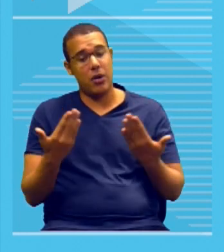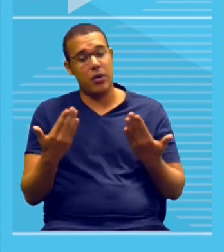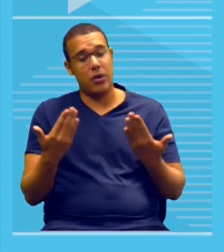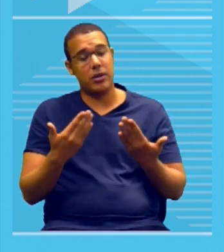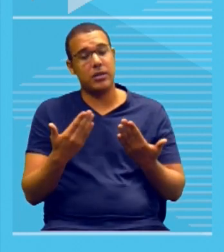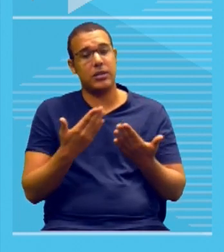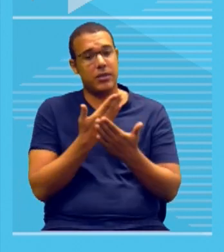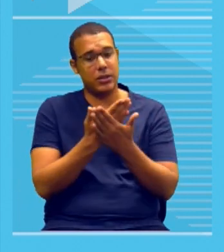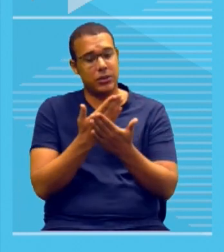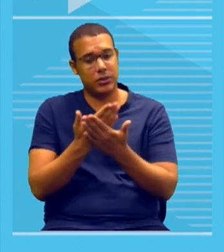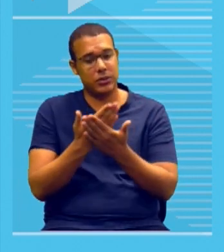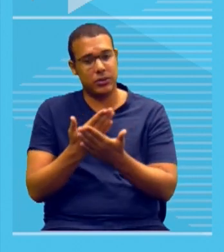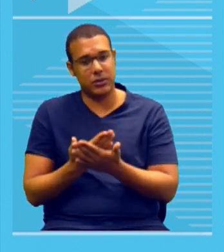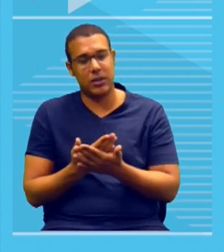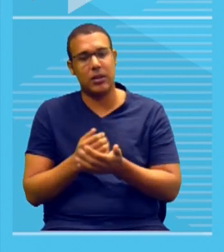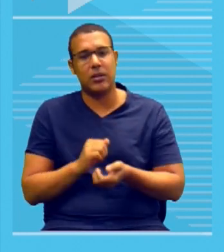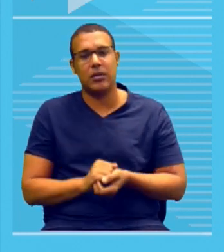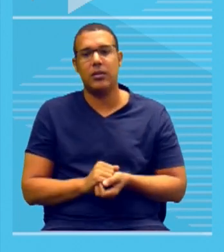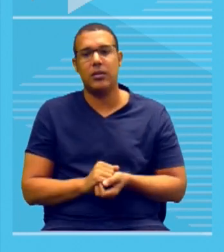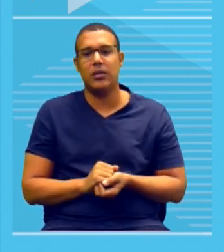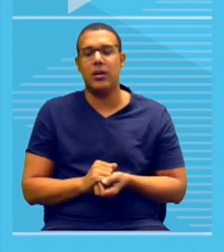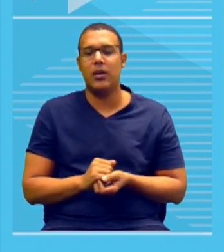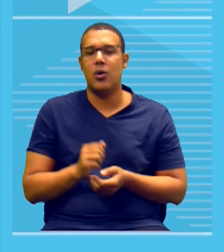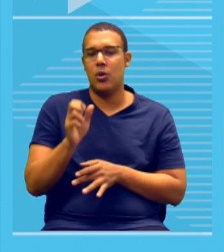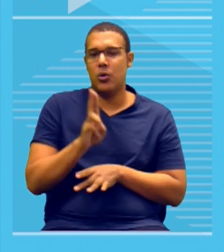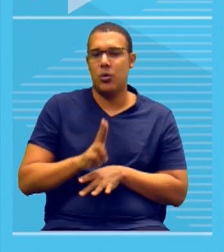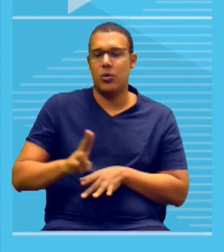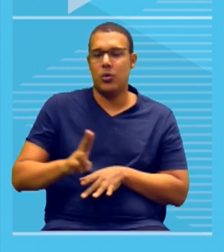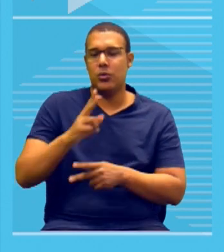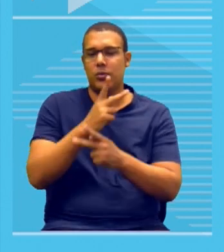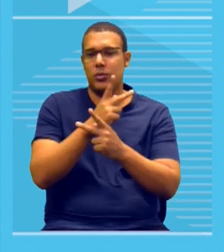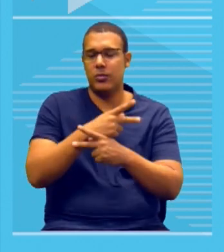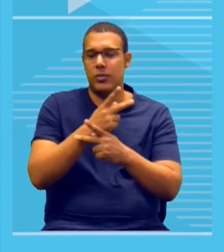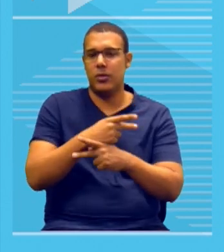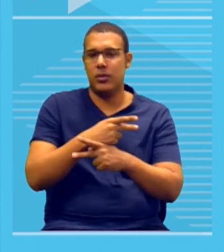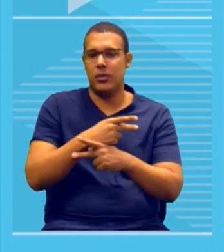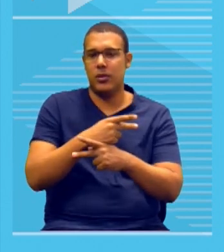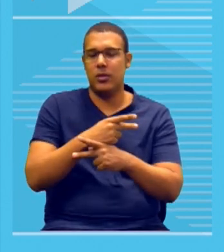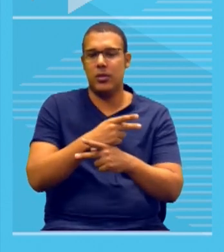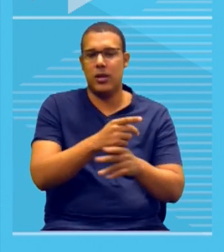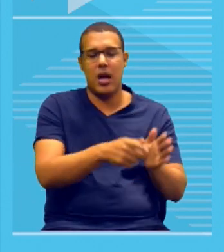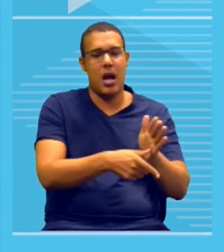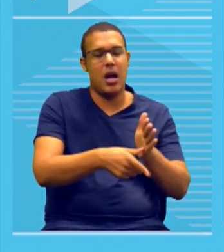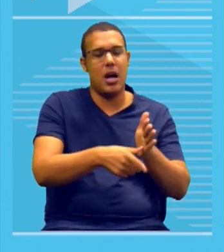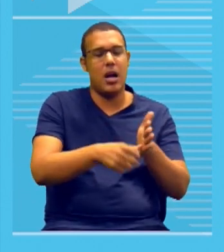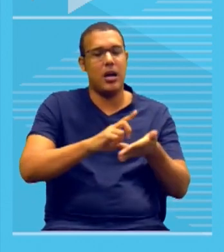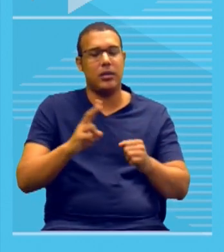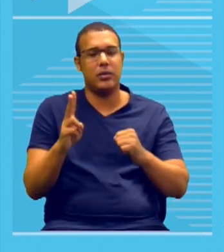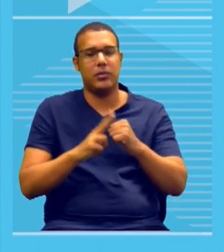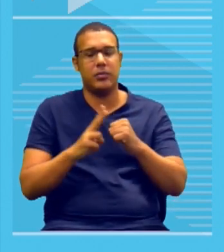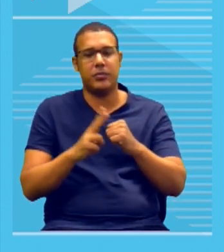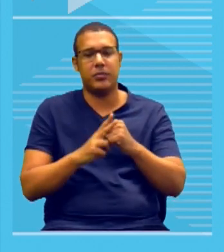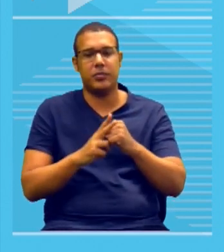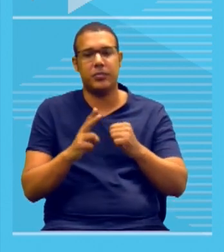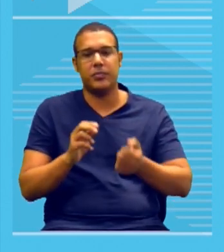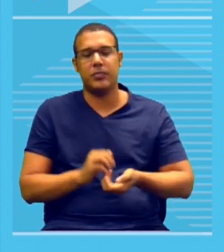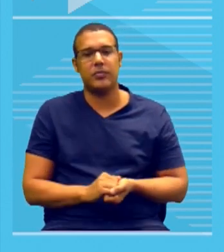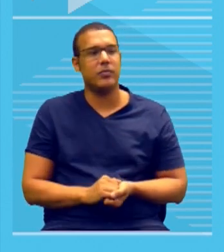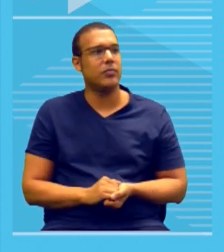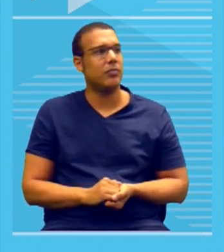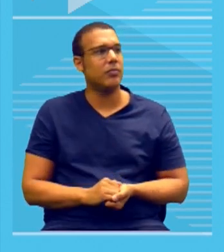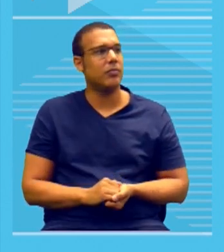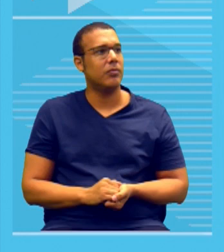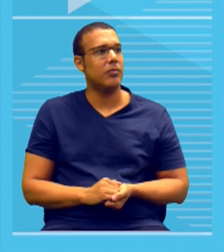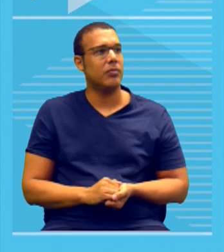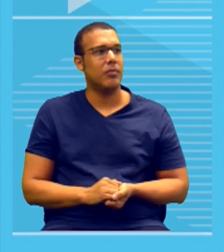casos né de colocação do pronome antes do verbo Vamos trabalhar os